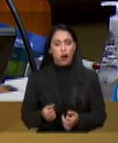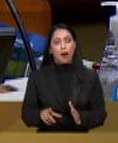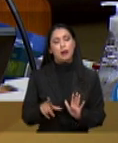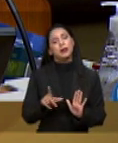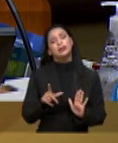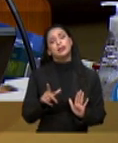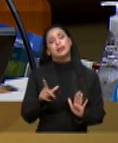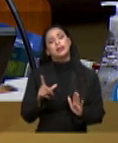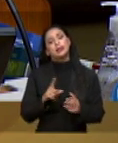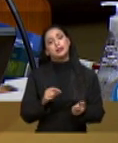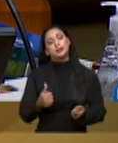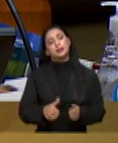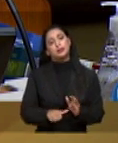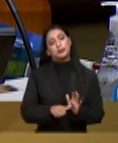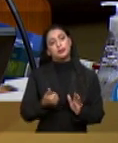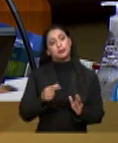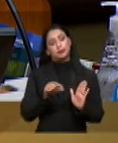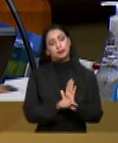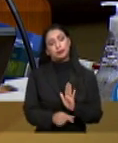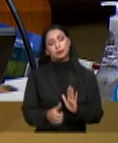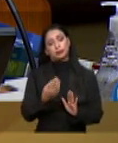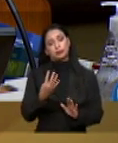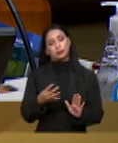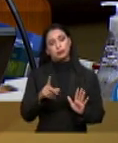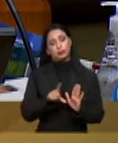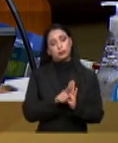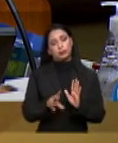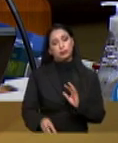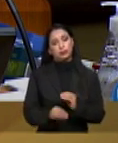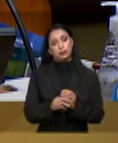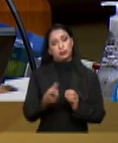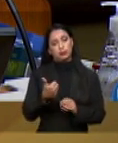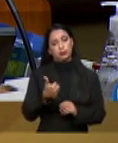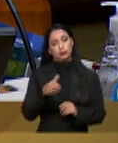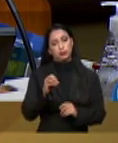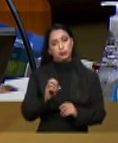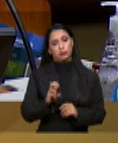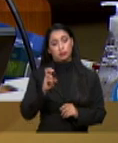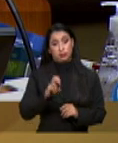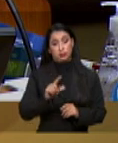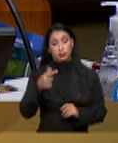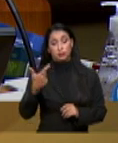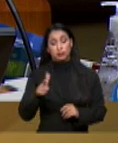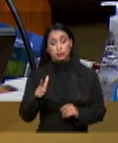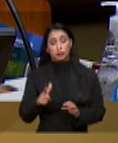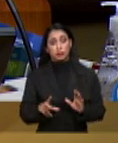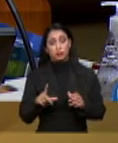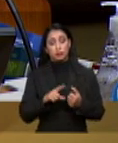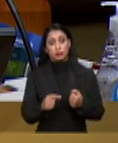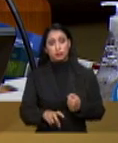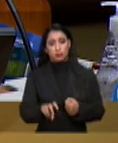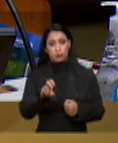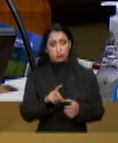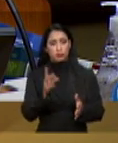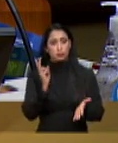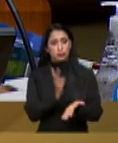1º, parágrafo 4º da Lei Complementar 105, ou, de outra parte, ao artigo 5º do